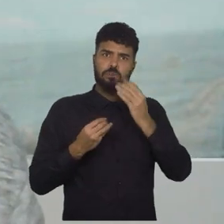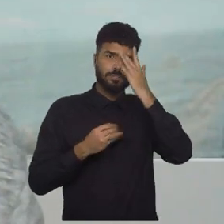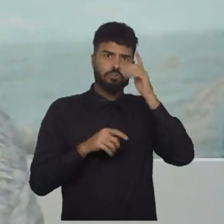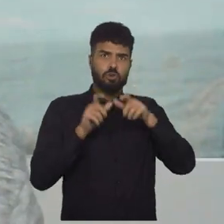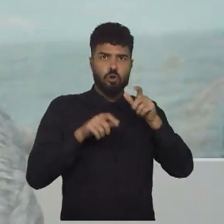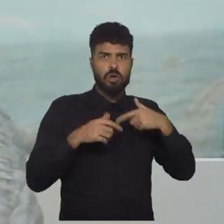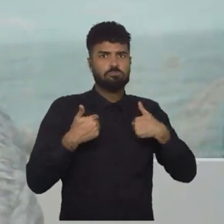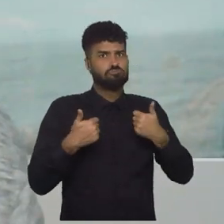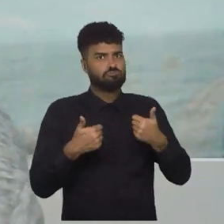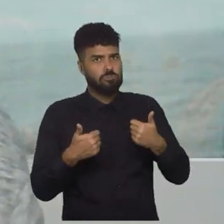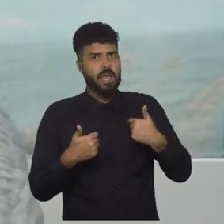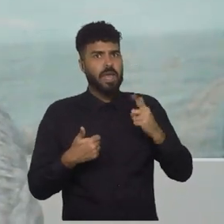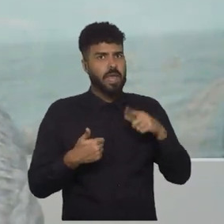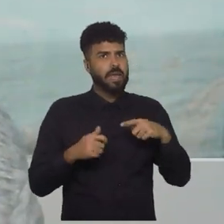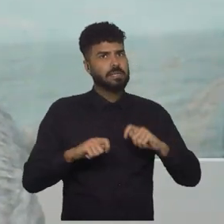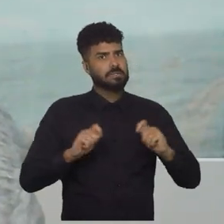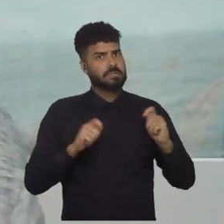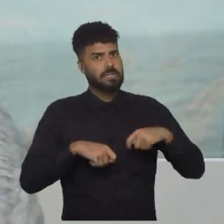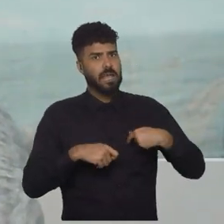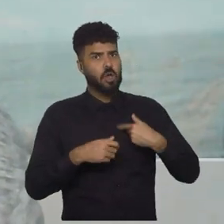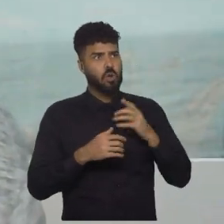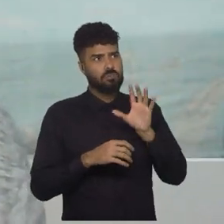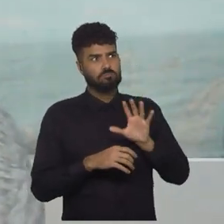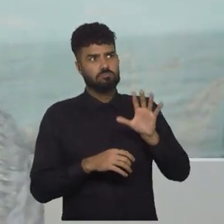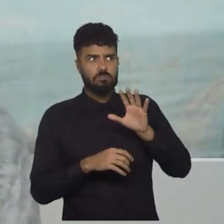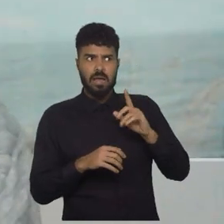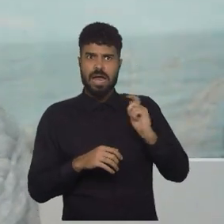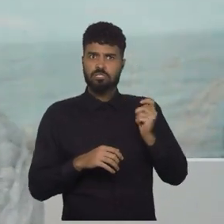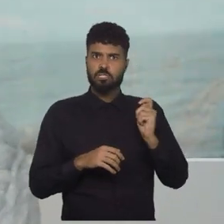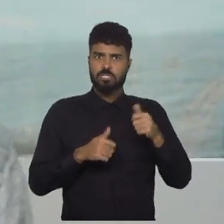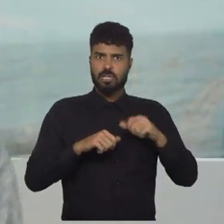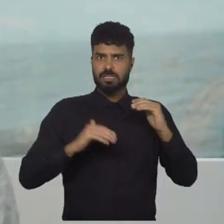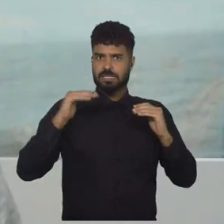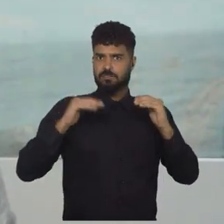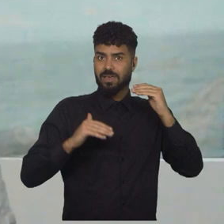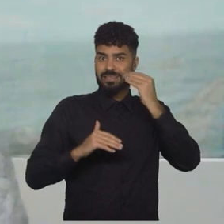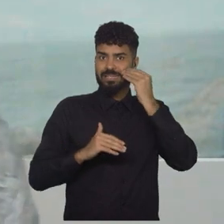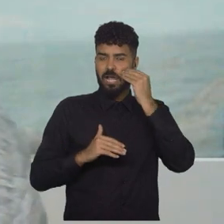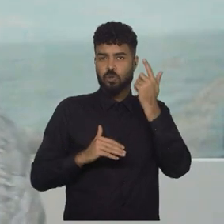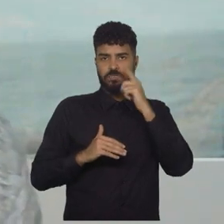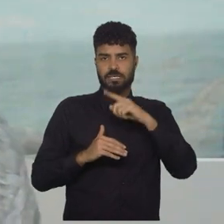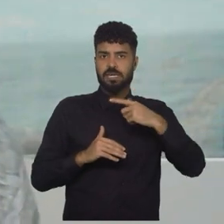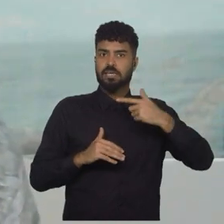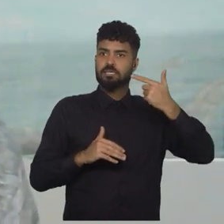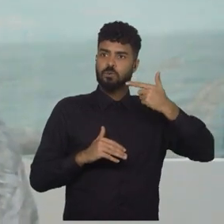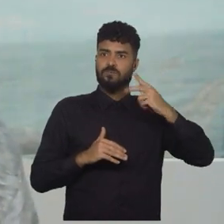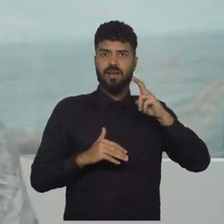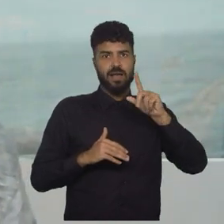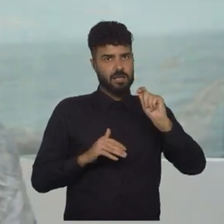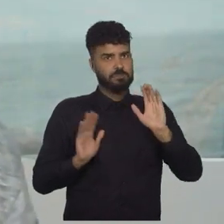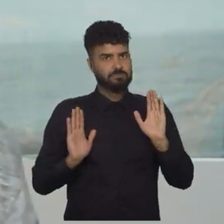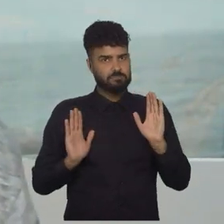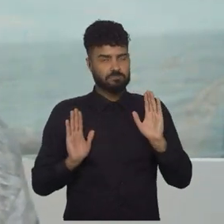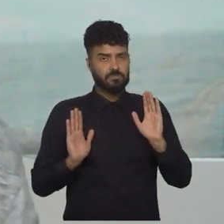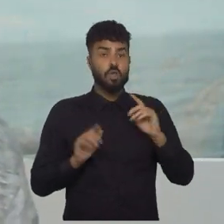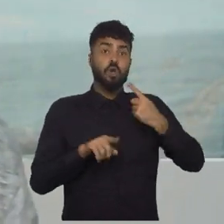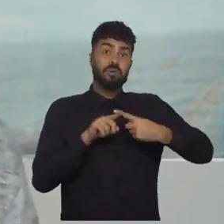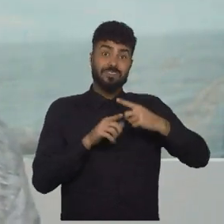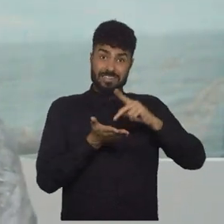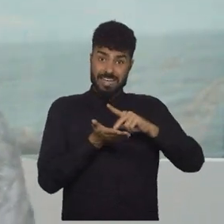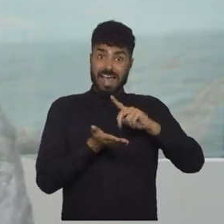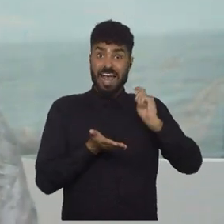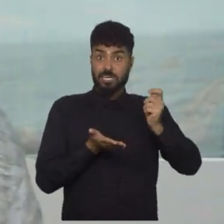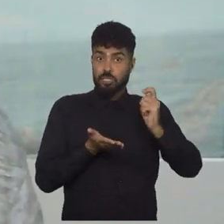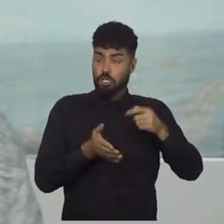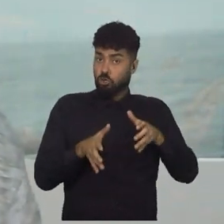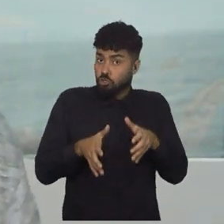que a Argentina, né, esteja no patamar de tentar brigar por uma segunda vaga. Acho difícil, né? Vale lembrar que a Argentina fez um